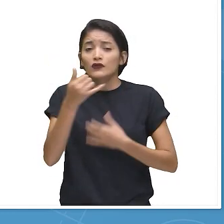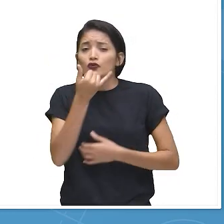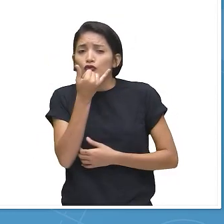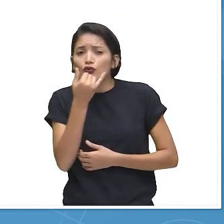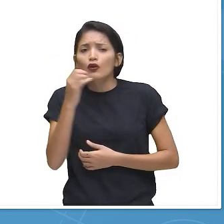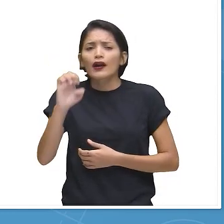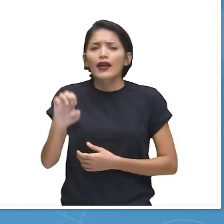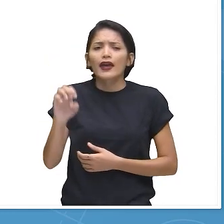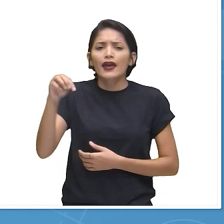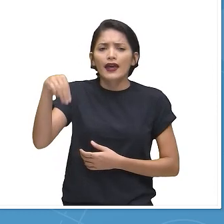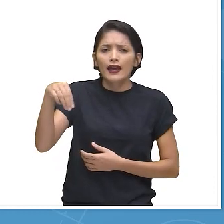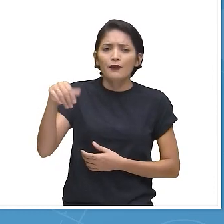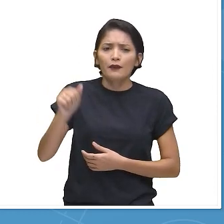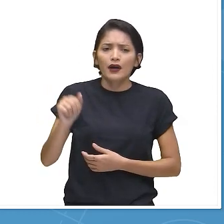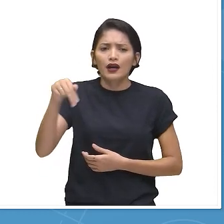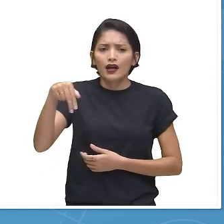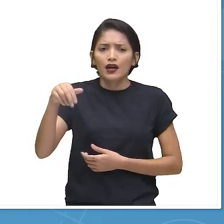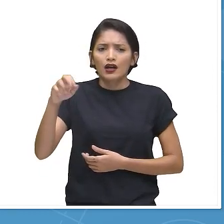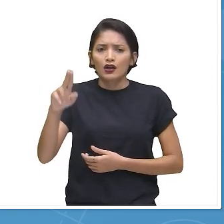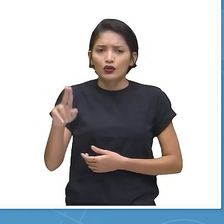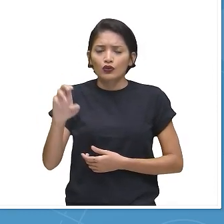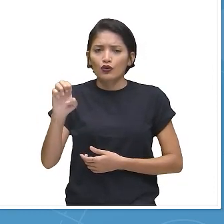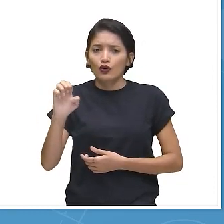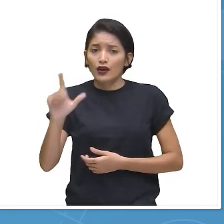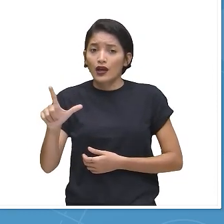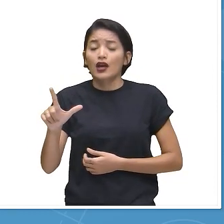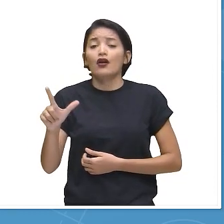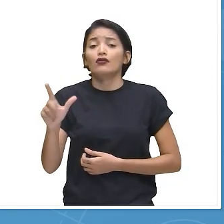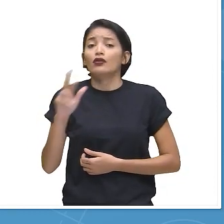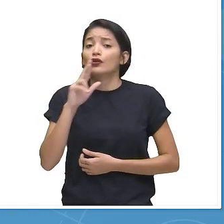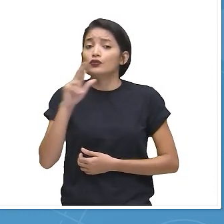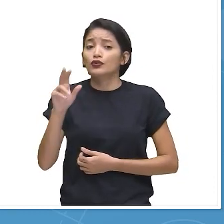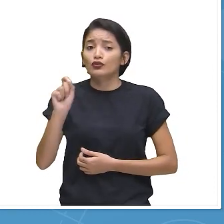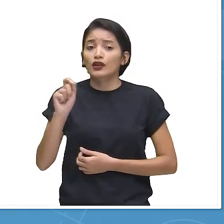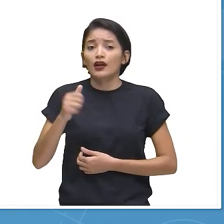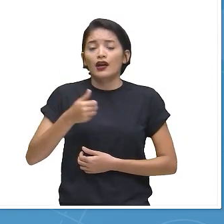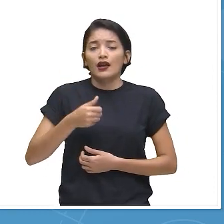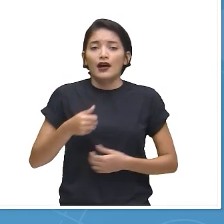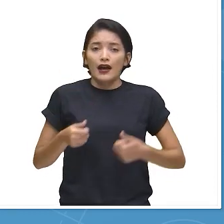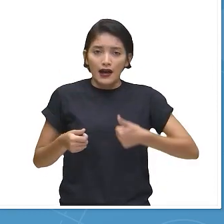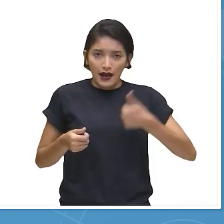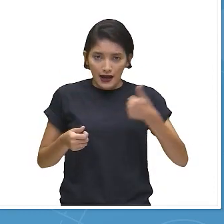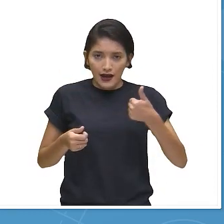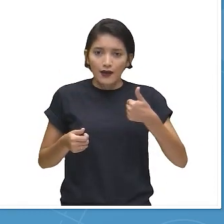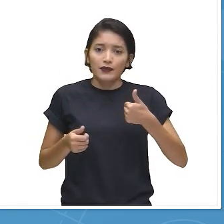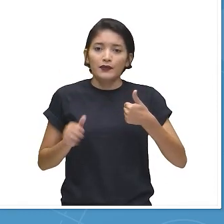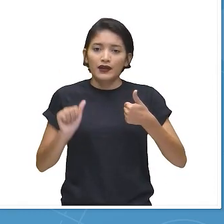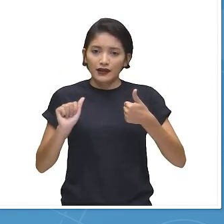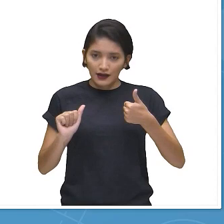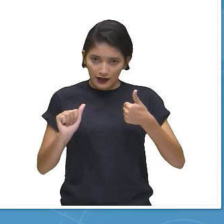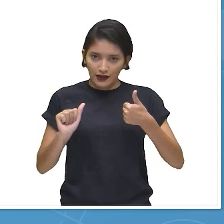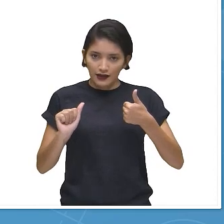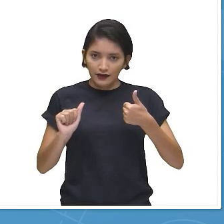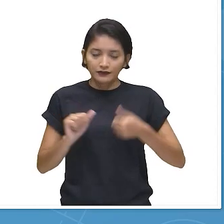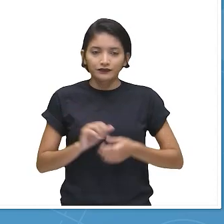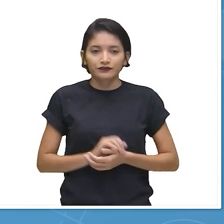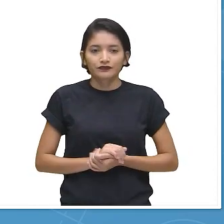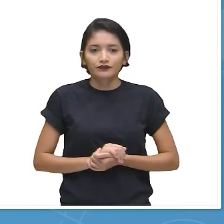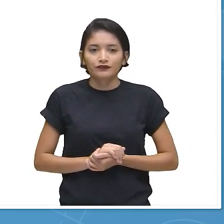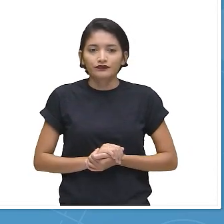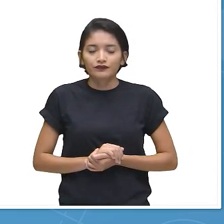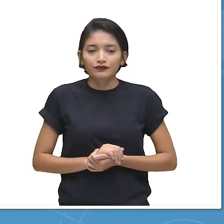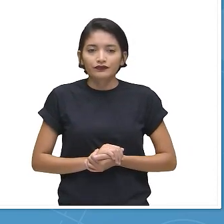Emanuel, ele disse que a questão 1 é a letra A. Muito bem, questão 1 é a letra